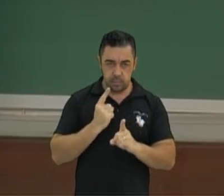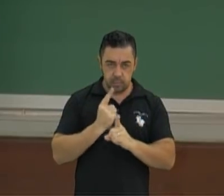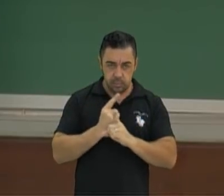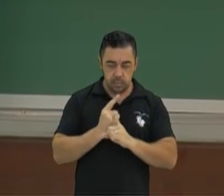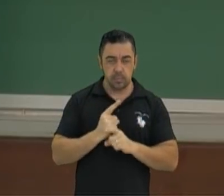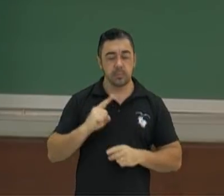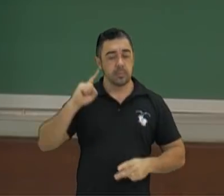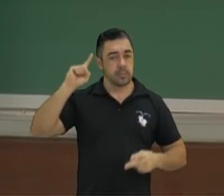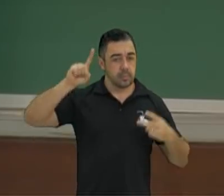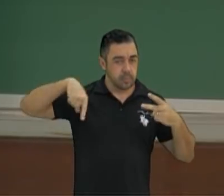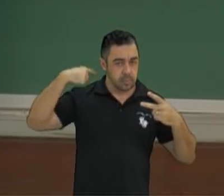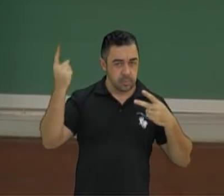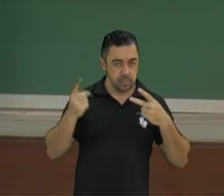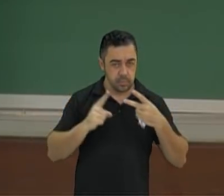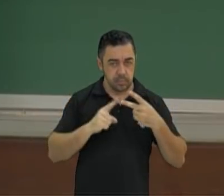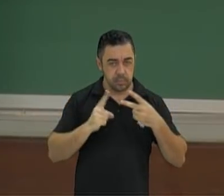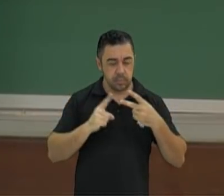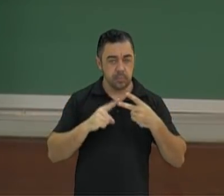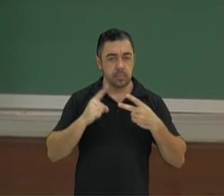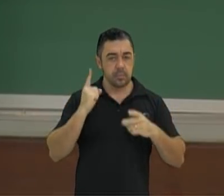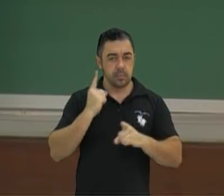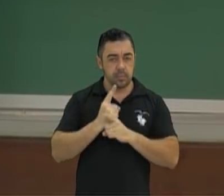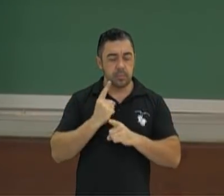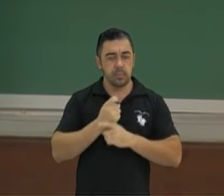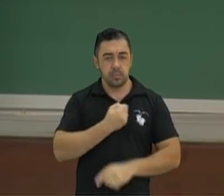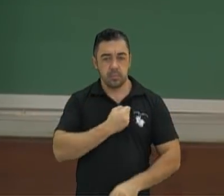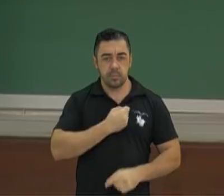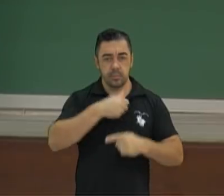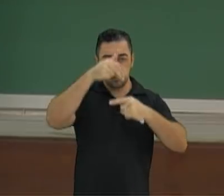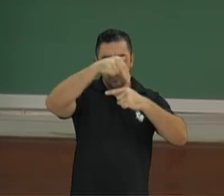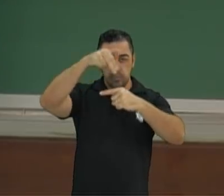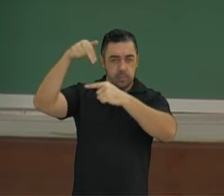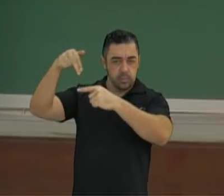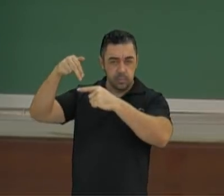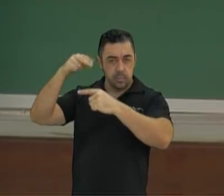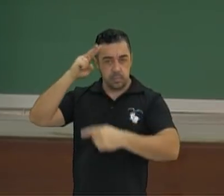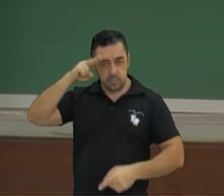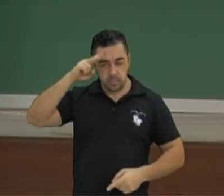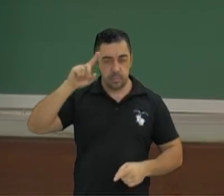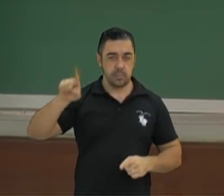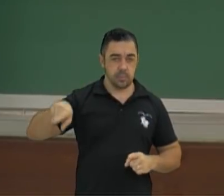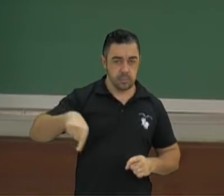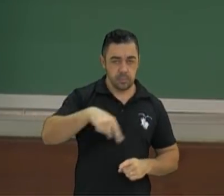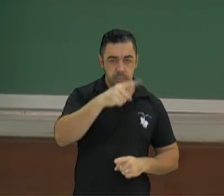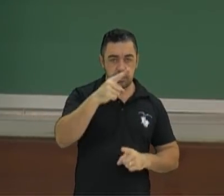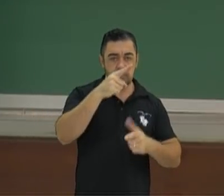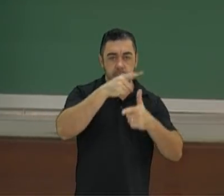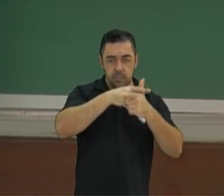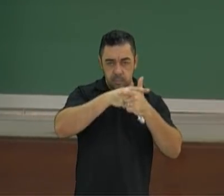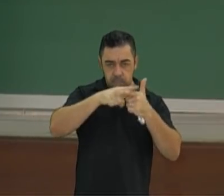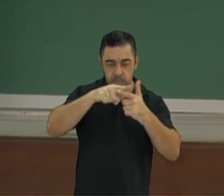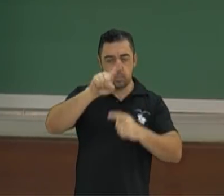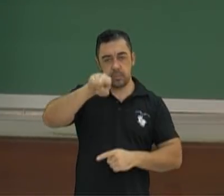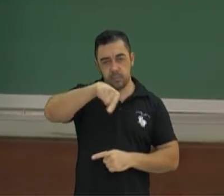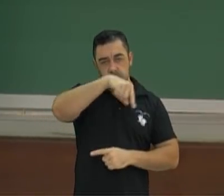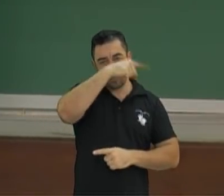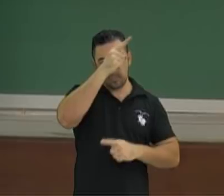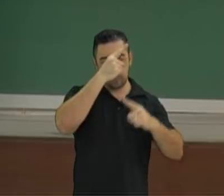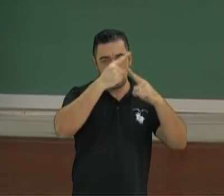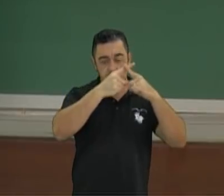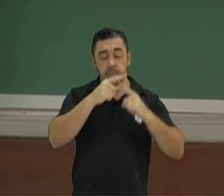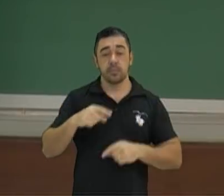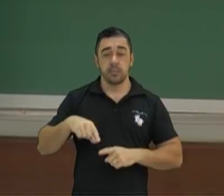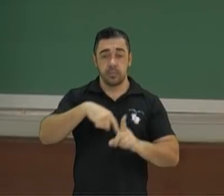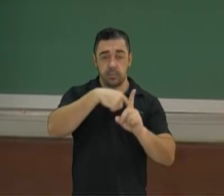comum e depois você vai encontrar os numeradores. Lembra que aqui a gente tem que fazer o jogo do